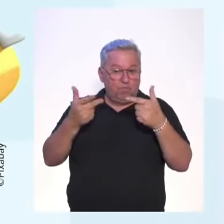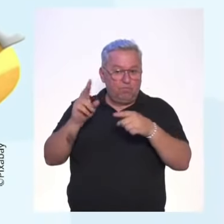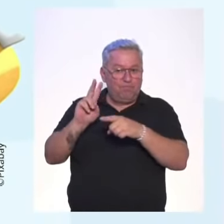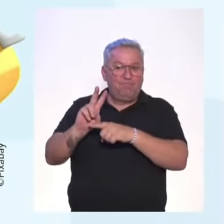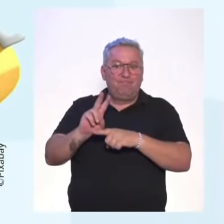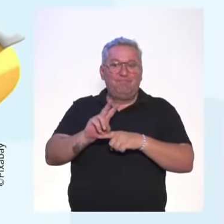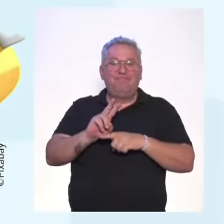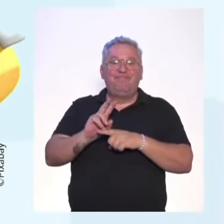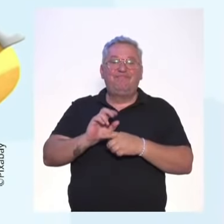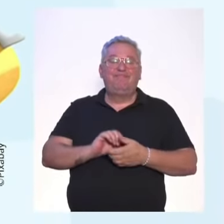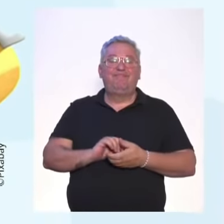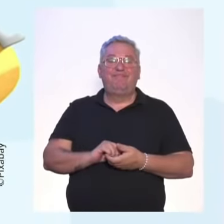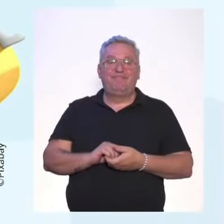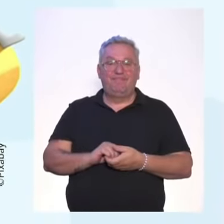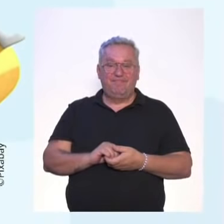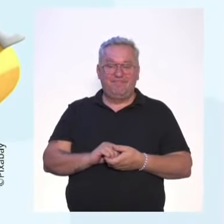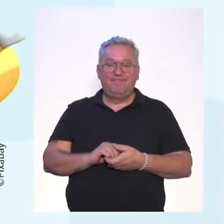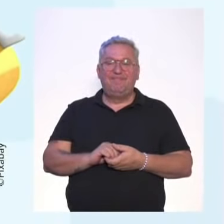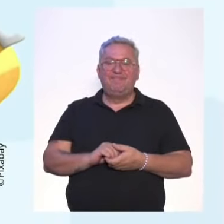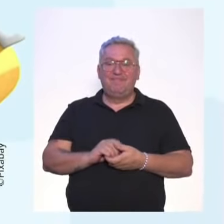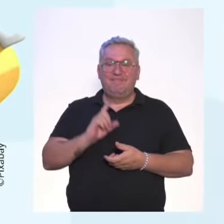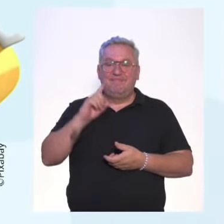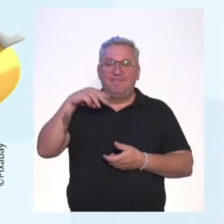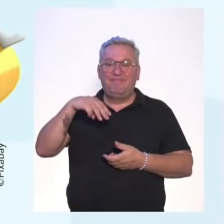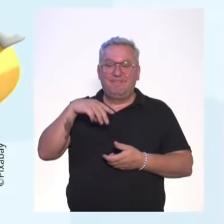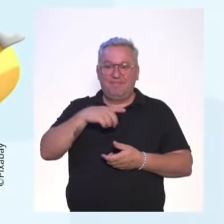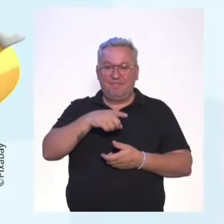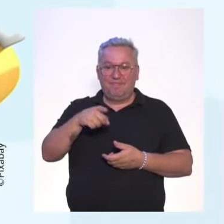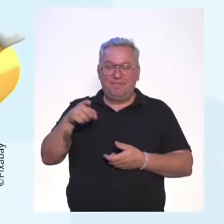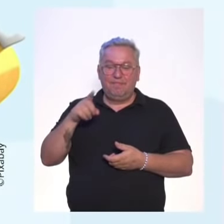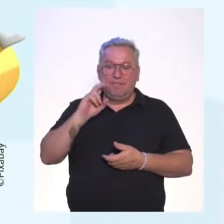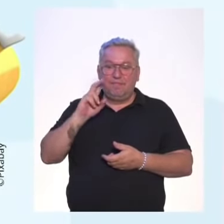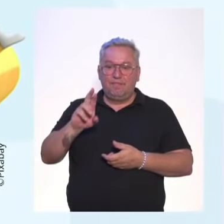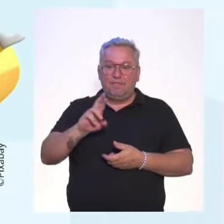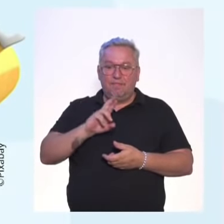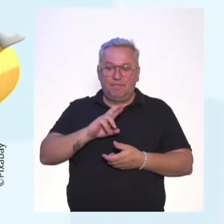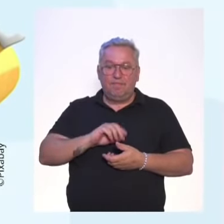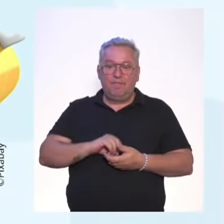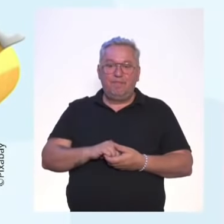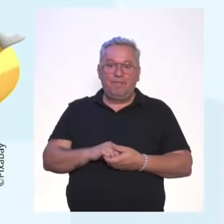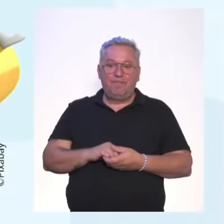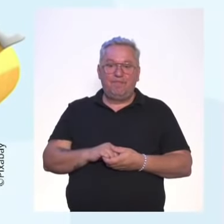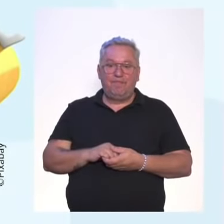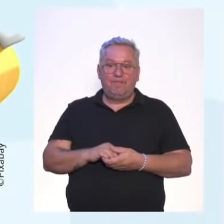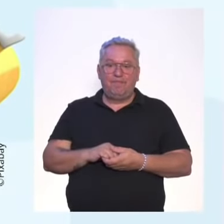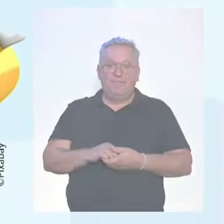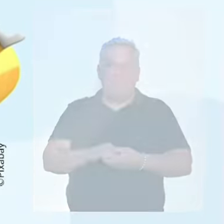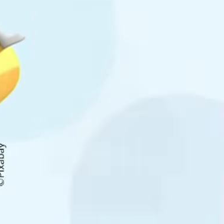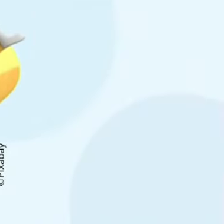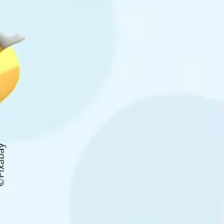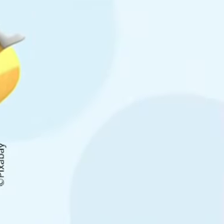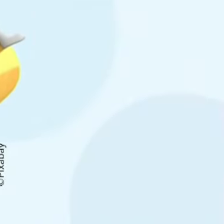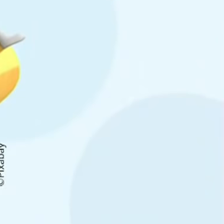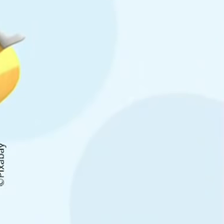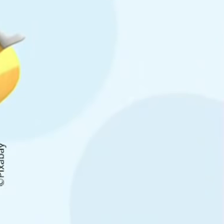por aquilo que cativas muito um minutinho para vocês responderem aí ó